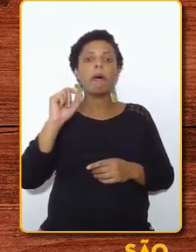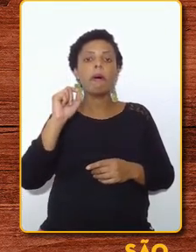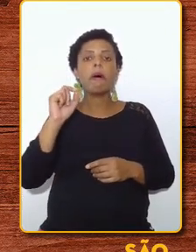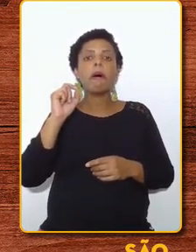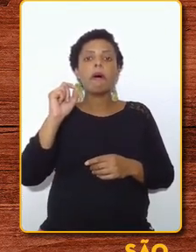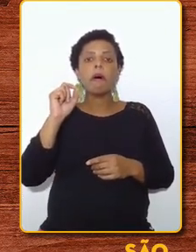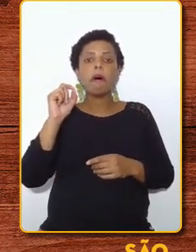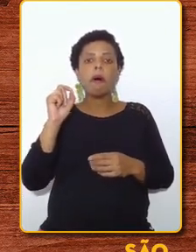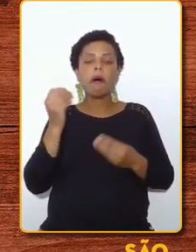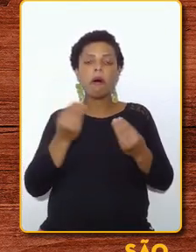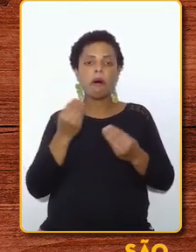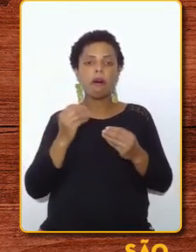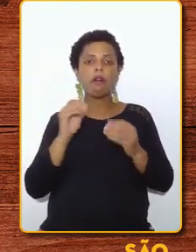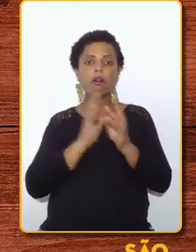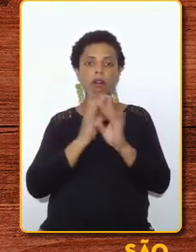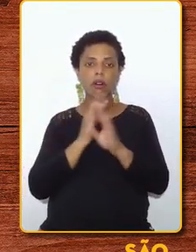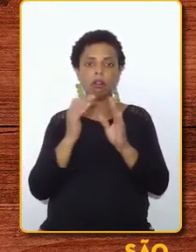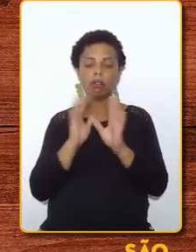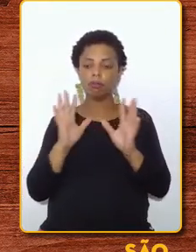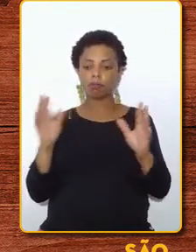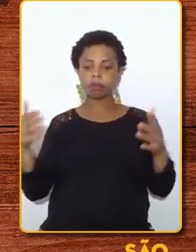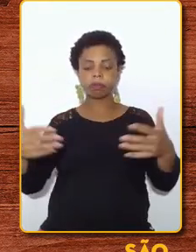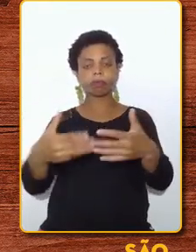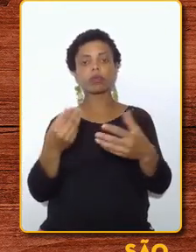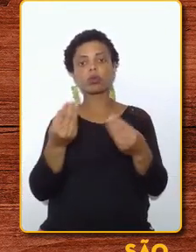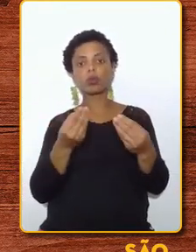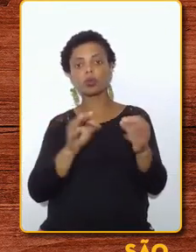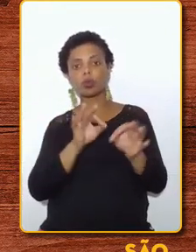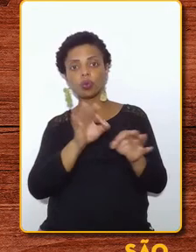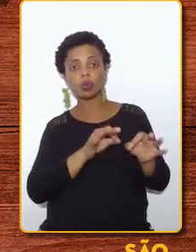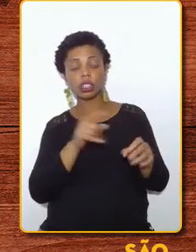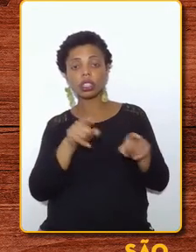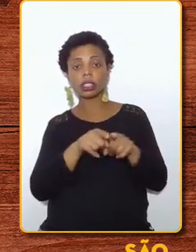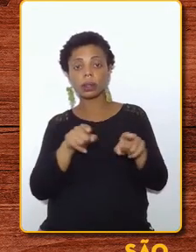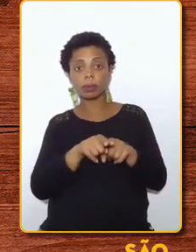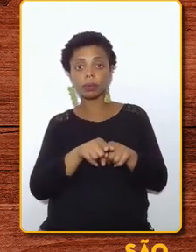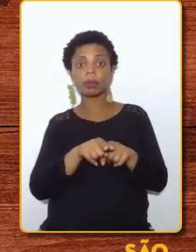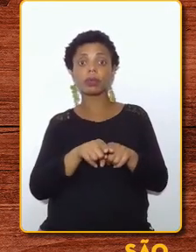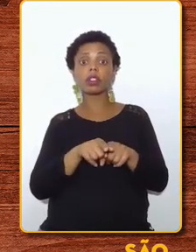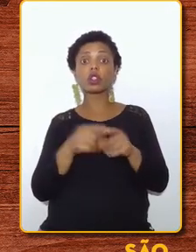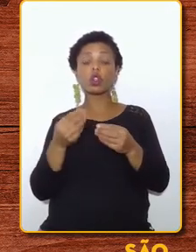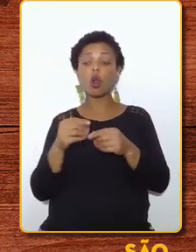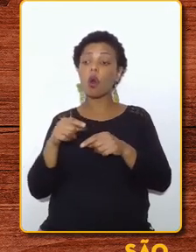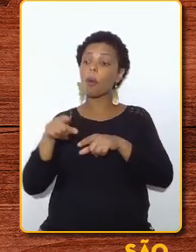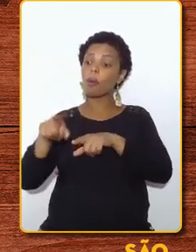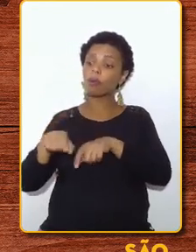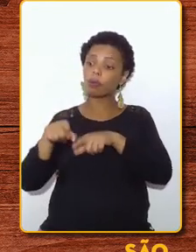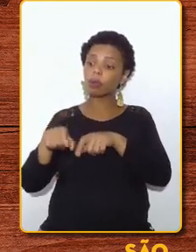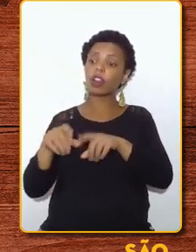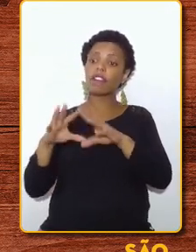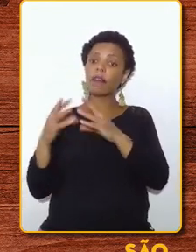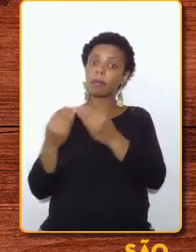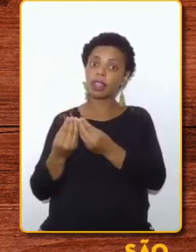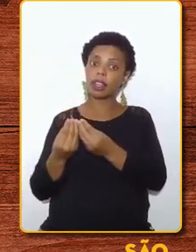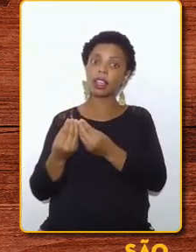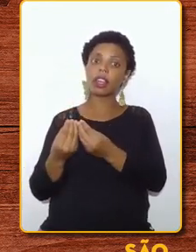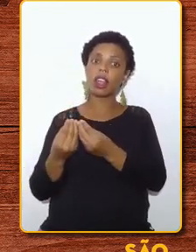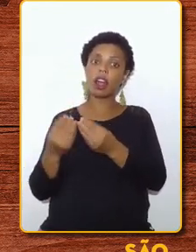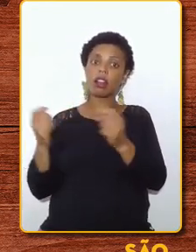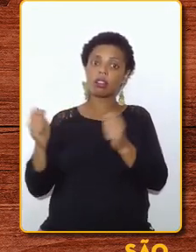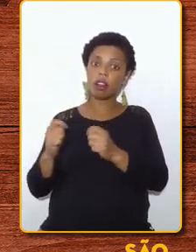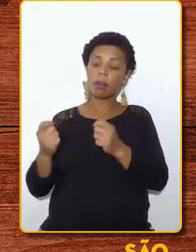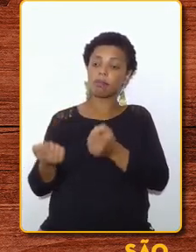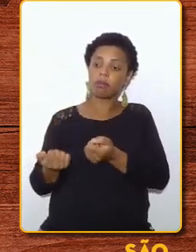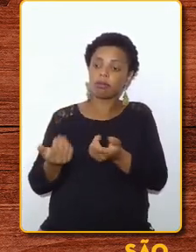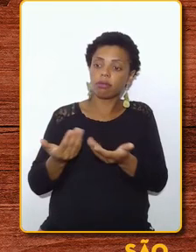os circuitos curtos, o papel que a agricultura familiar e camponesa pode cumprir produzindo nesses cinturões em torno